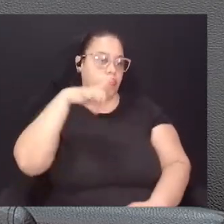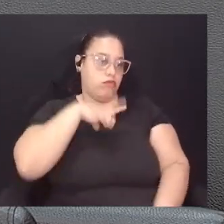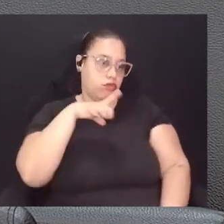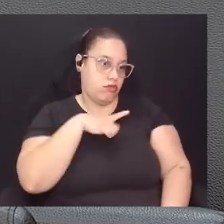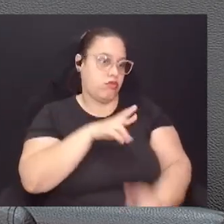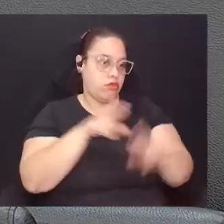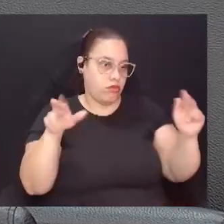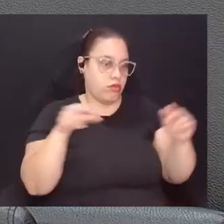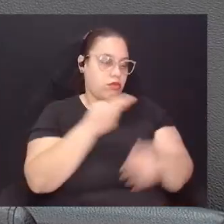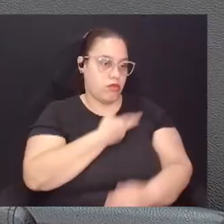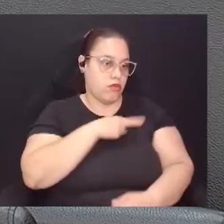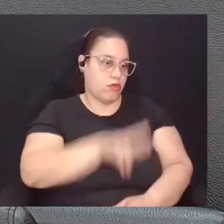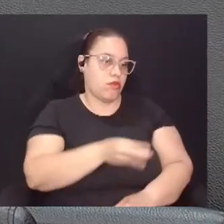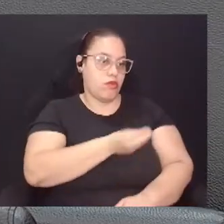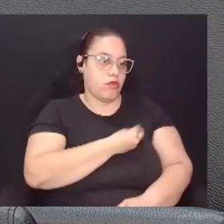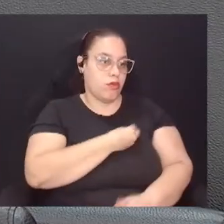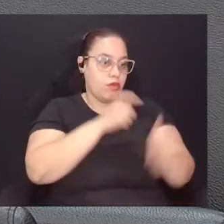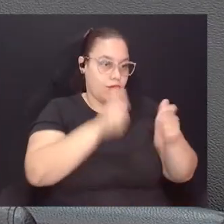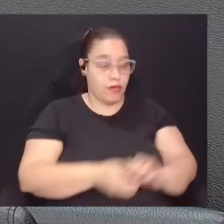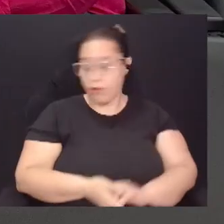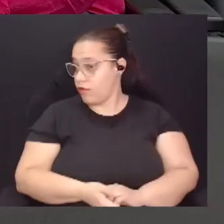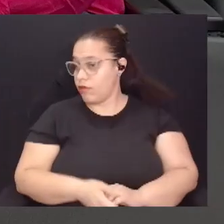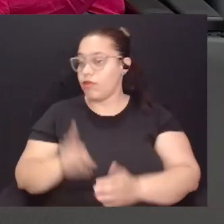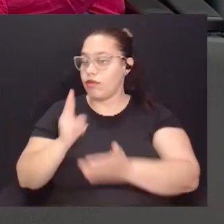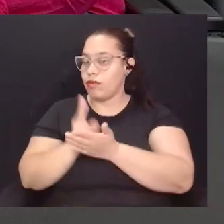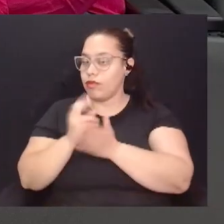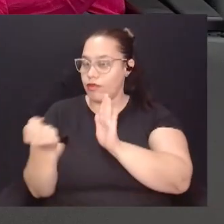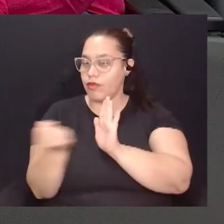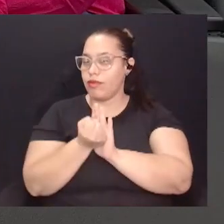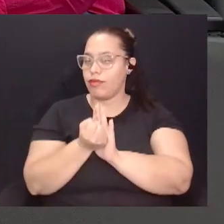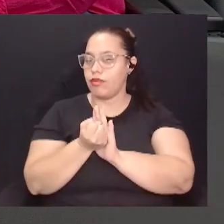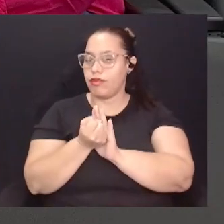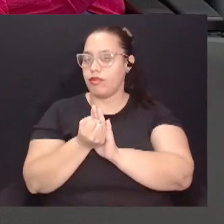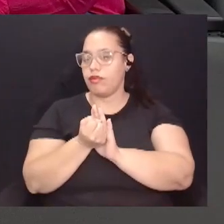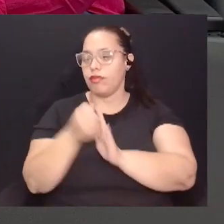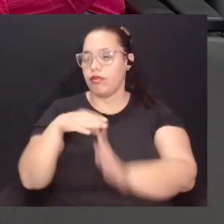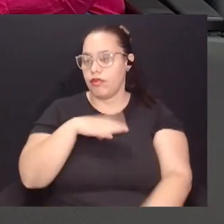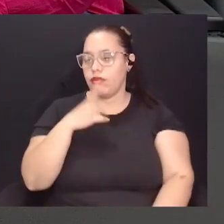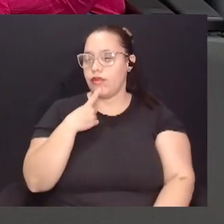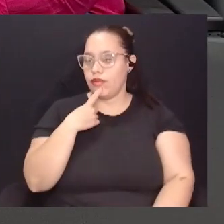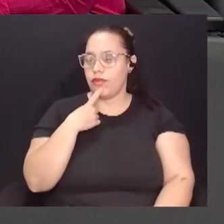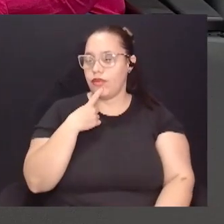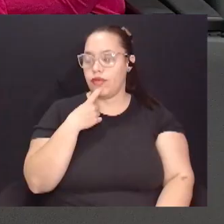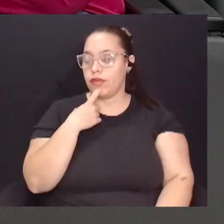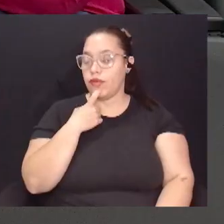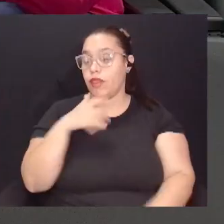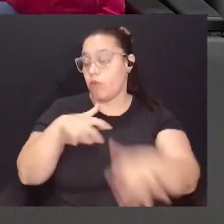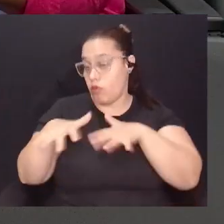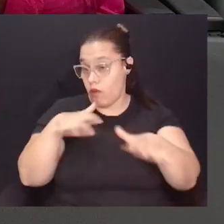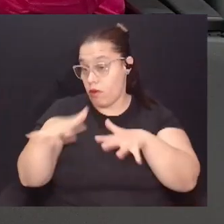gente tem de múltiplas religiões convivendo no mesmo espaço. Continuar marcando, né, também aqui a cidade de Campinas, que é